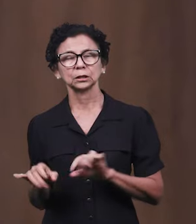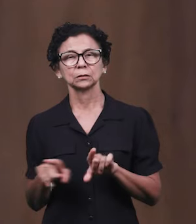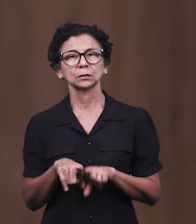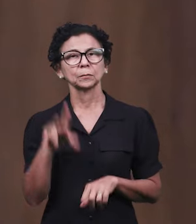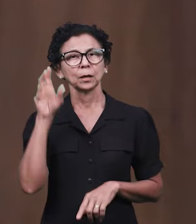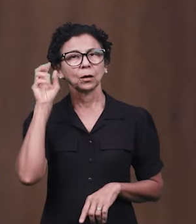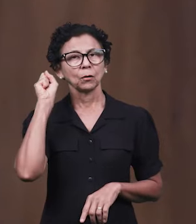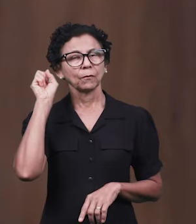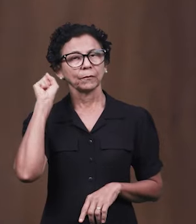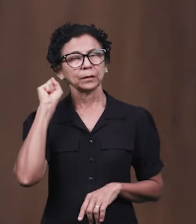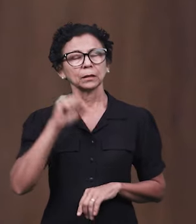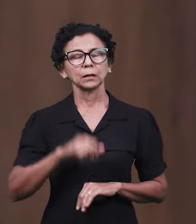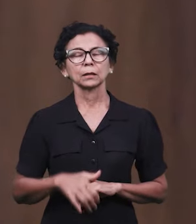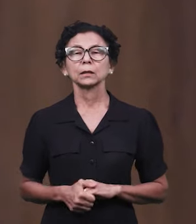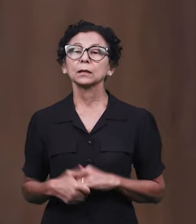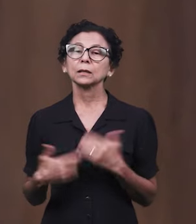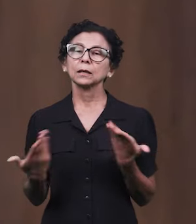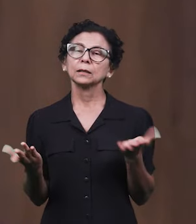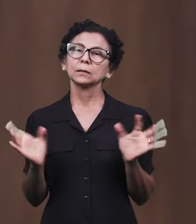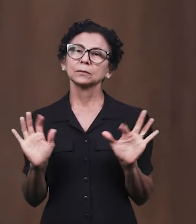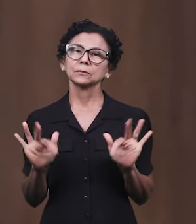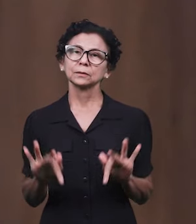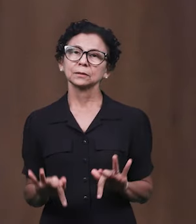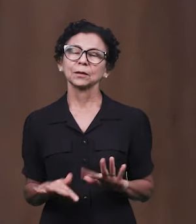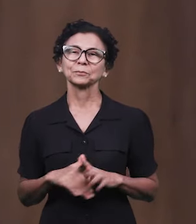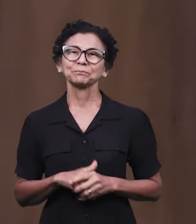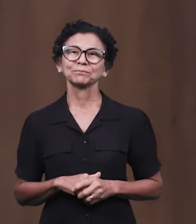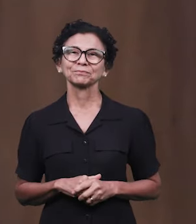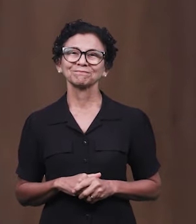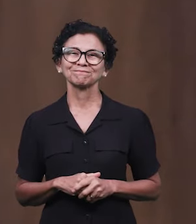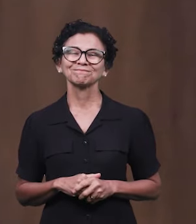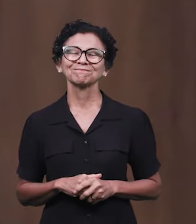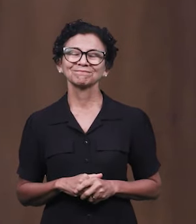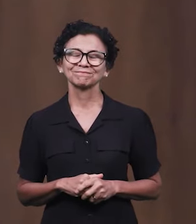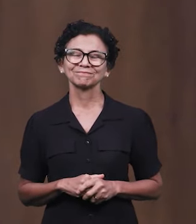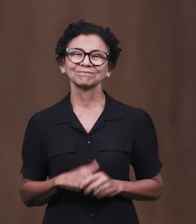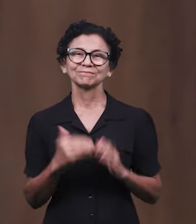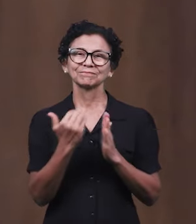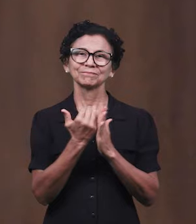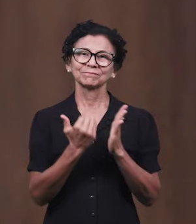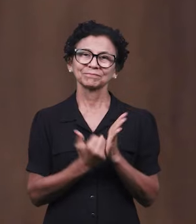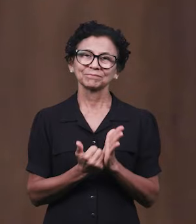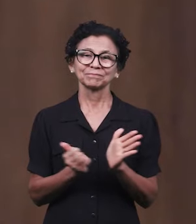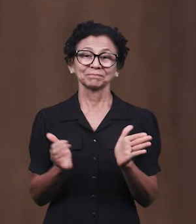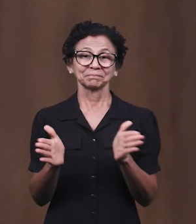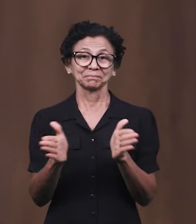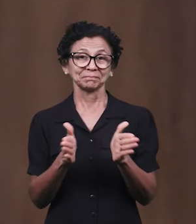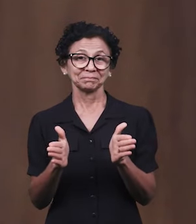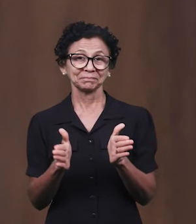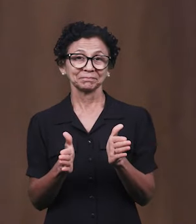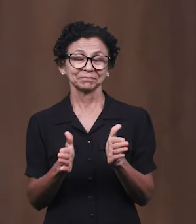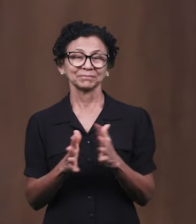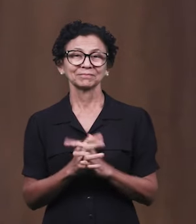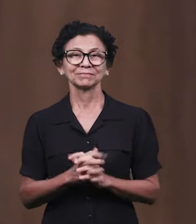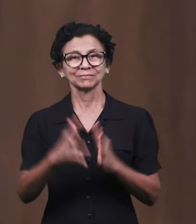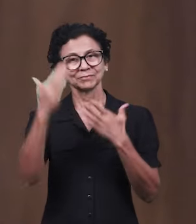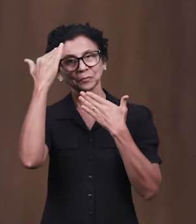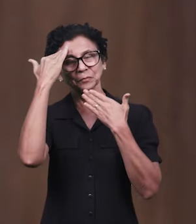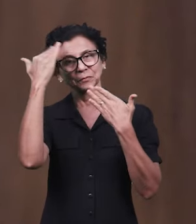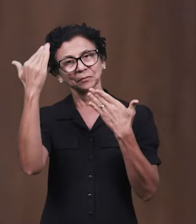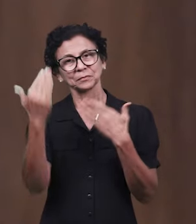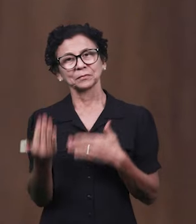assistindo o programa e chegamos ao fim de mais um programa esclarecedor sobre acessibilidade.